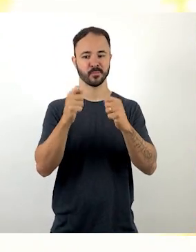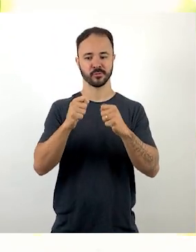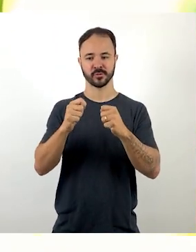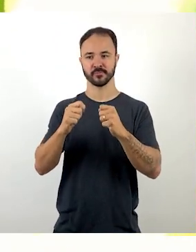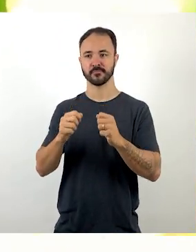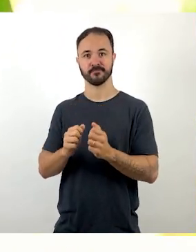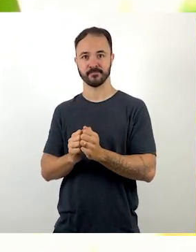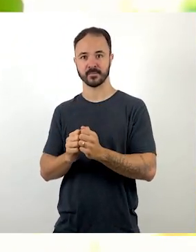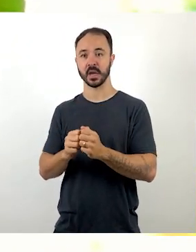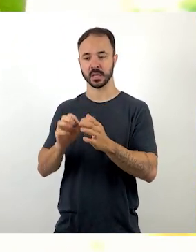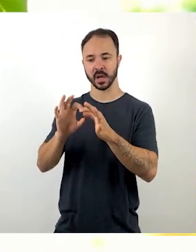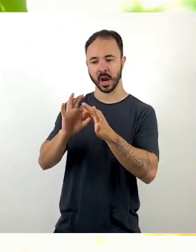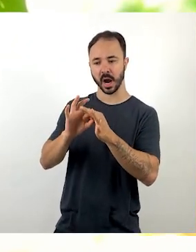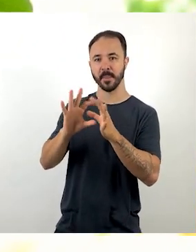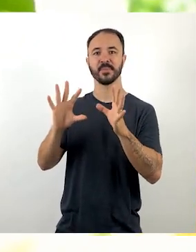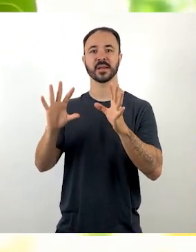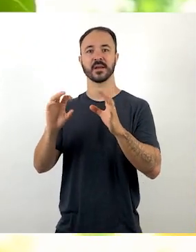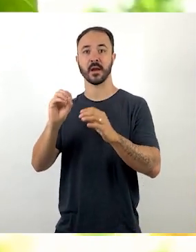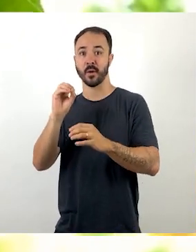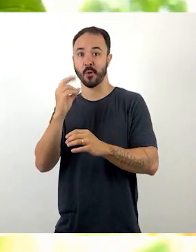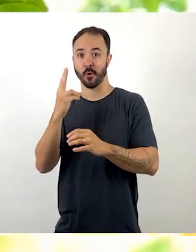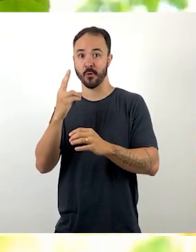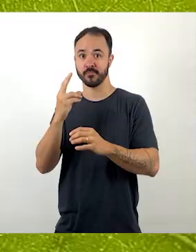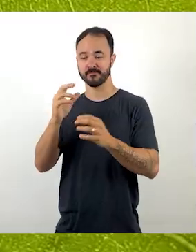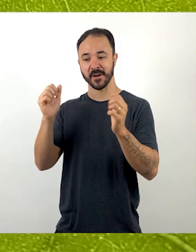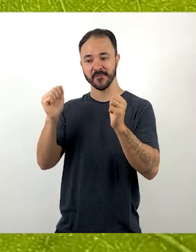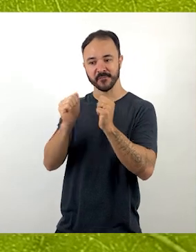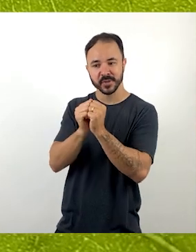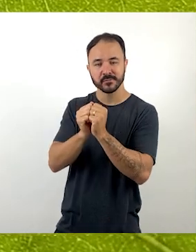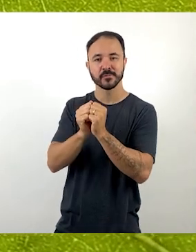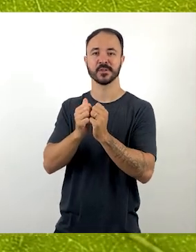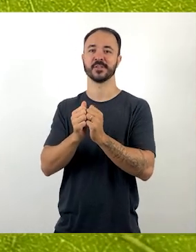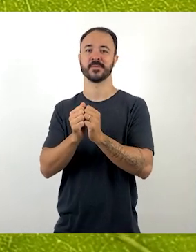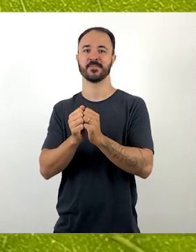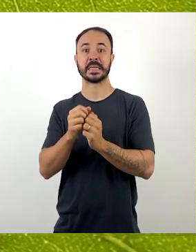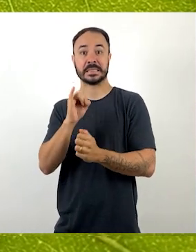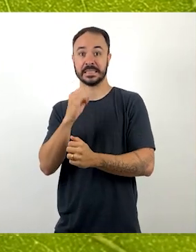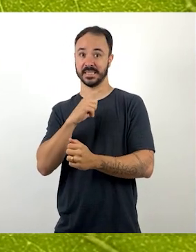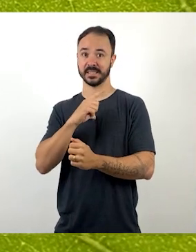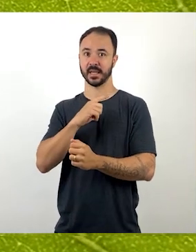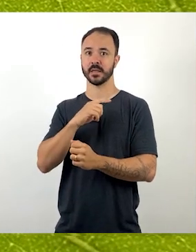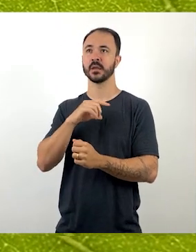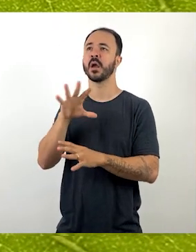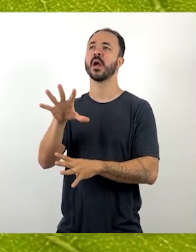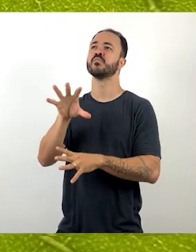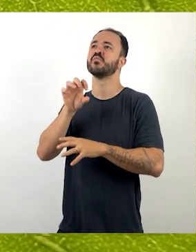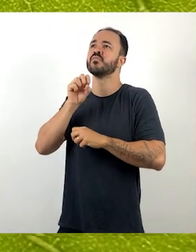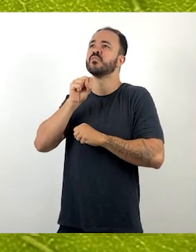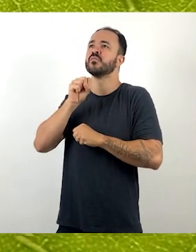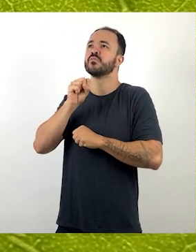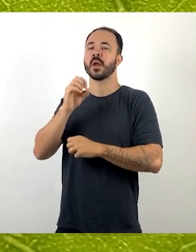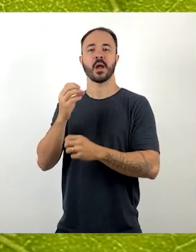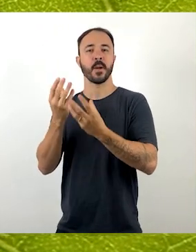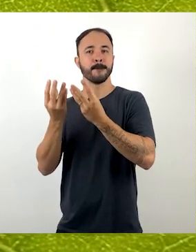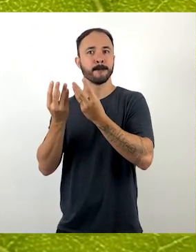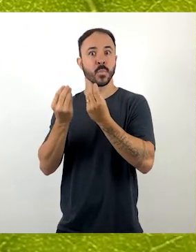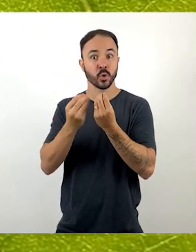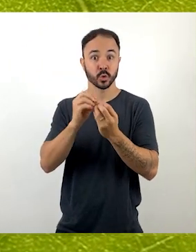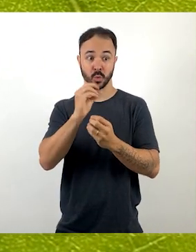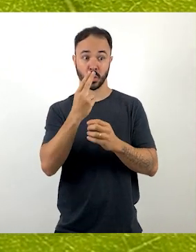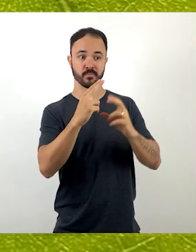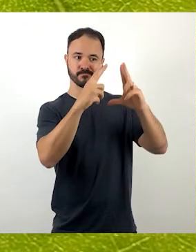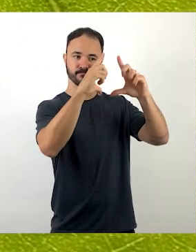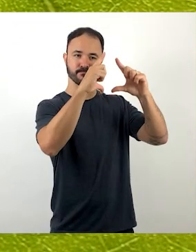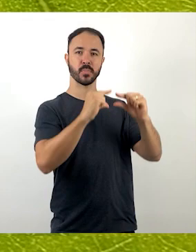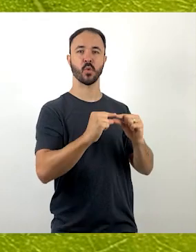de se fechar automaticamente em situações de excesso de dióxido de carbono ou falta de água. Normalmente, eles ficam